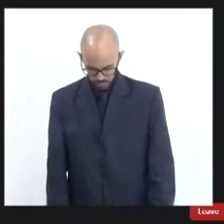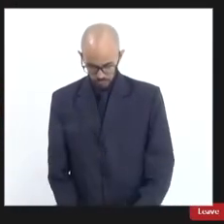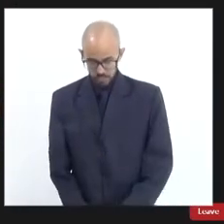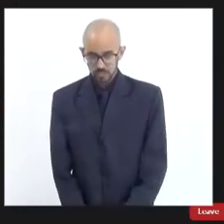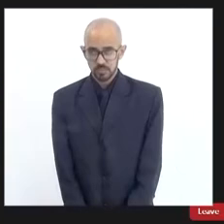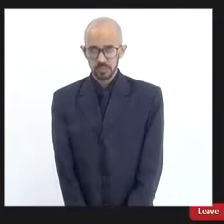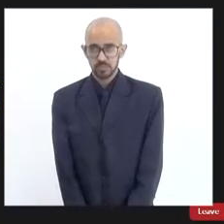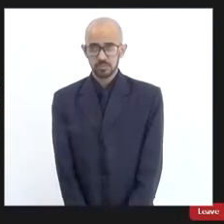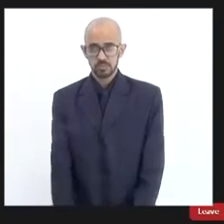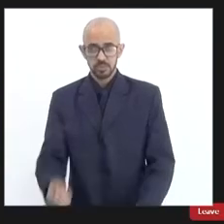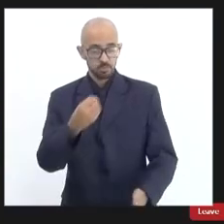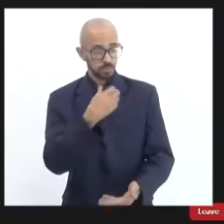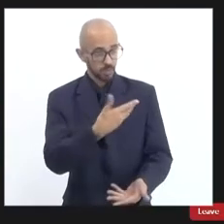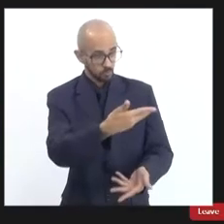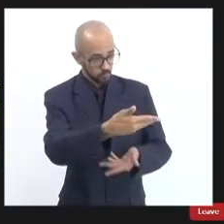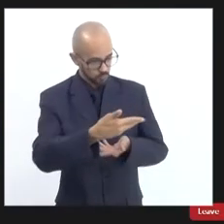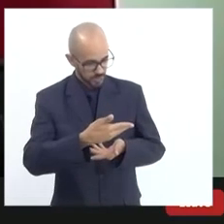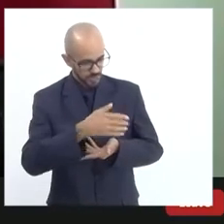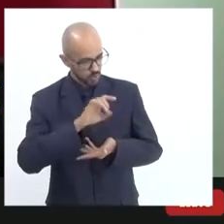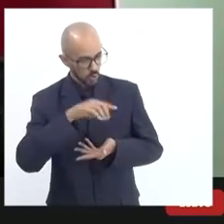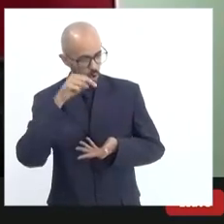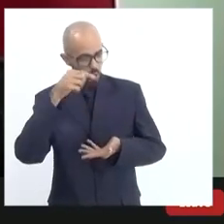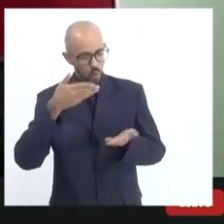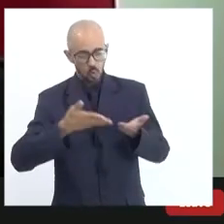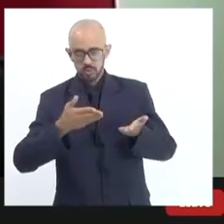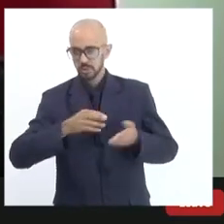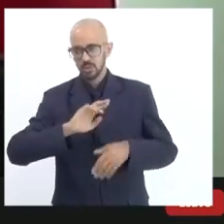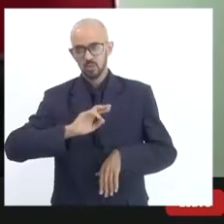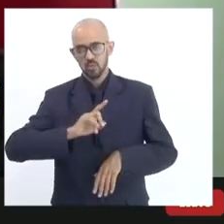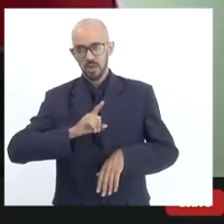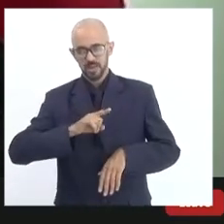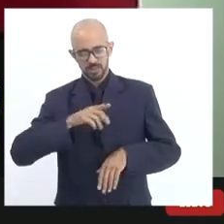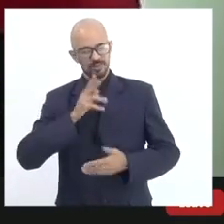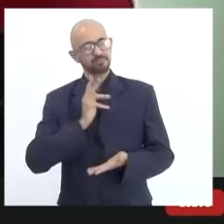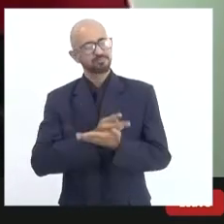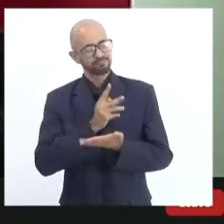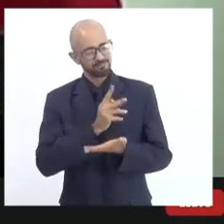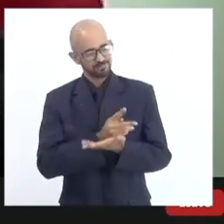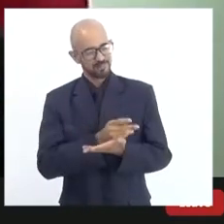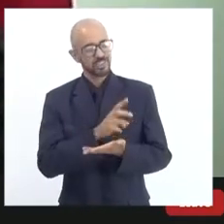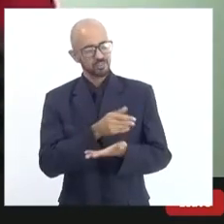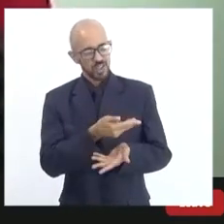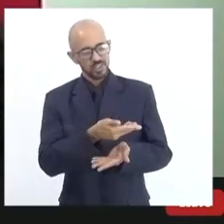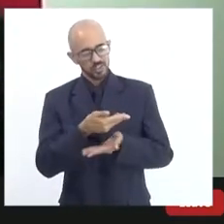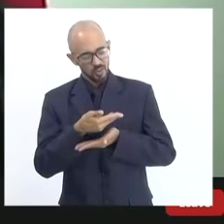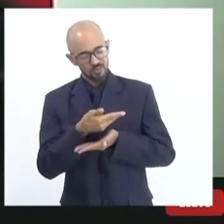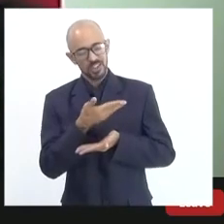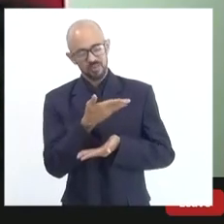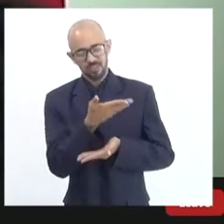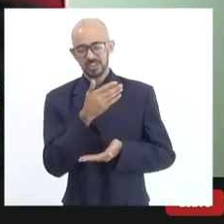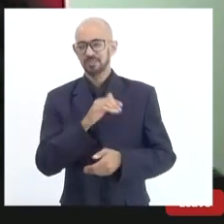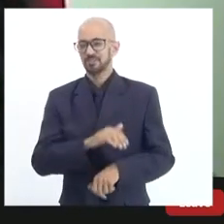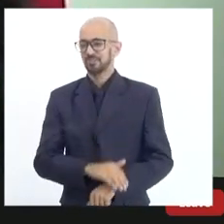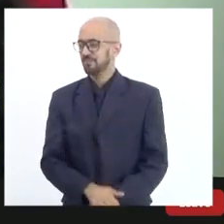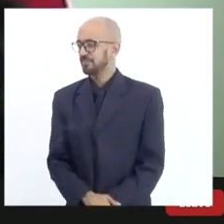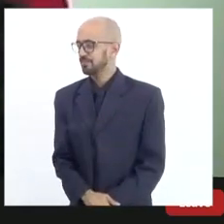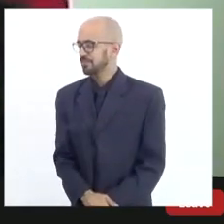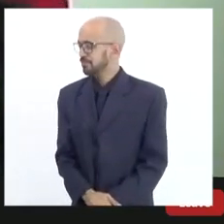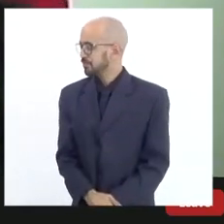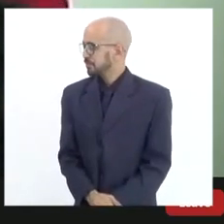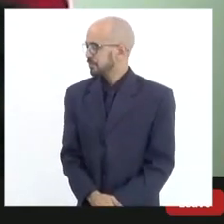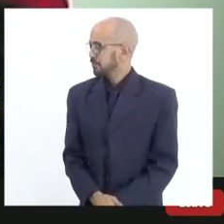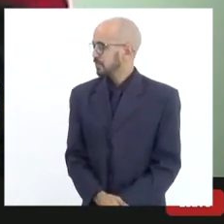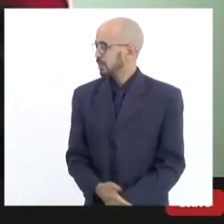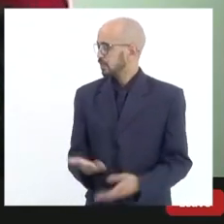Seja bem-vinda, não só hoje, mas inúmeras vezes que estaremos lhe chamando, pode ter certeza disso. Bom, quero passar